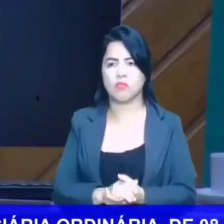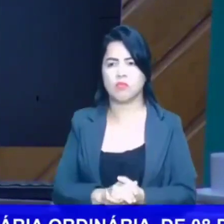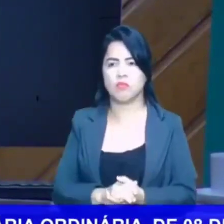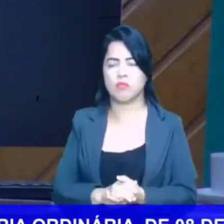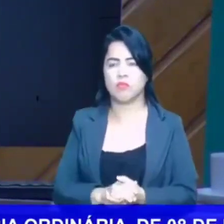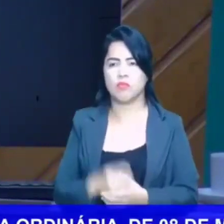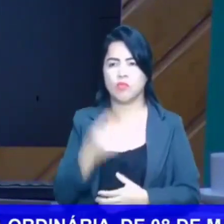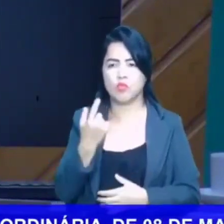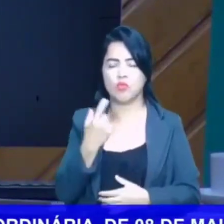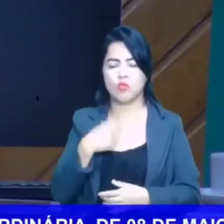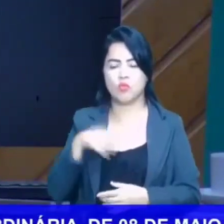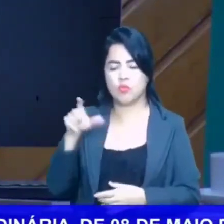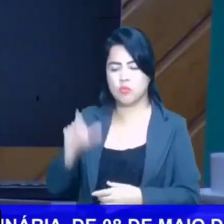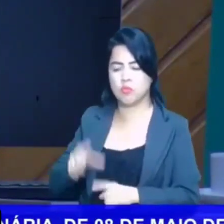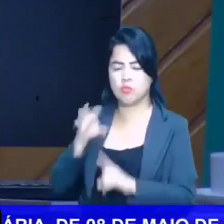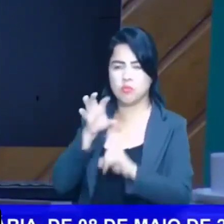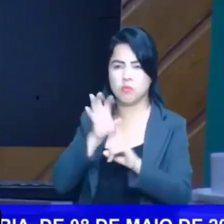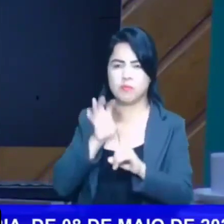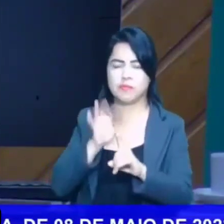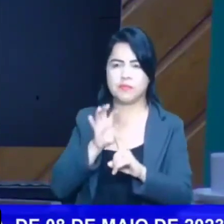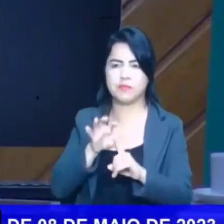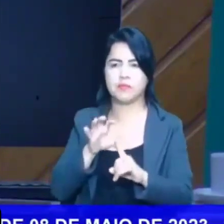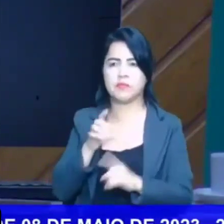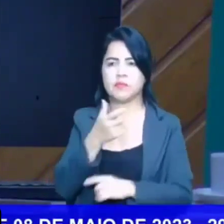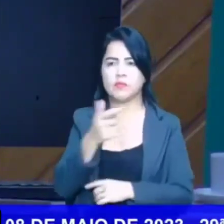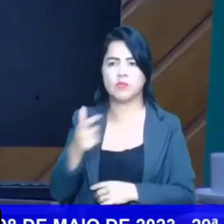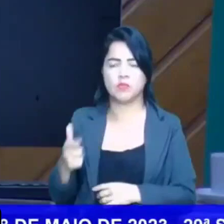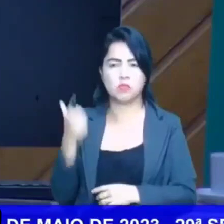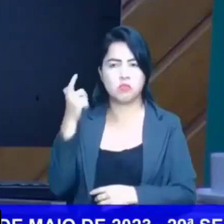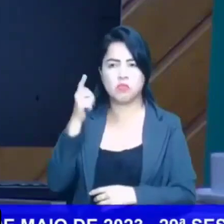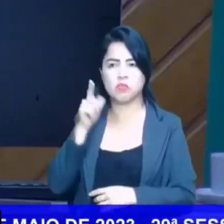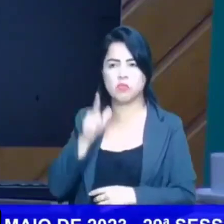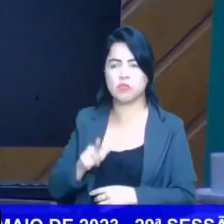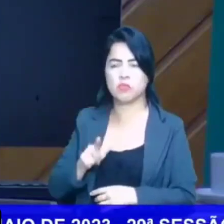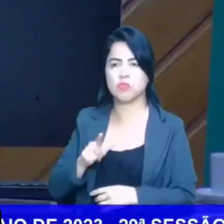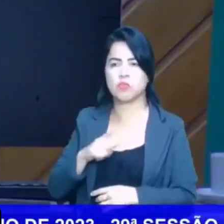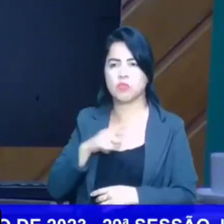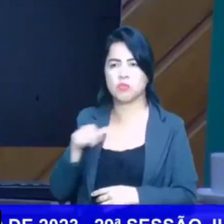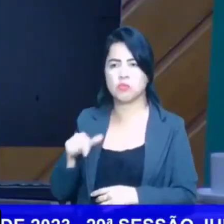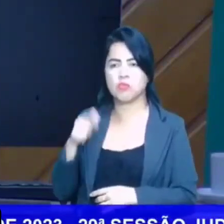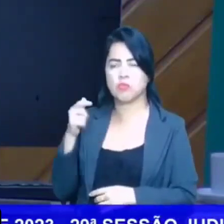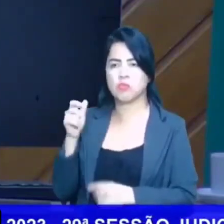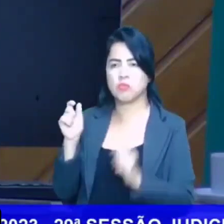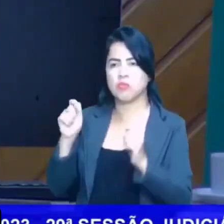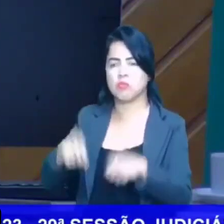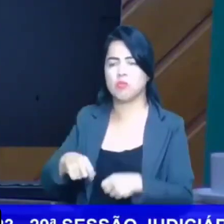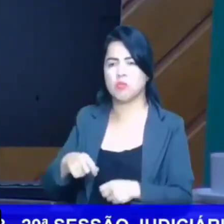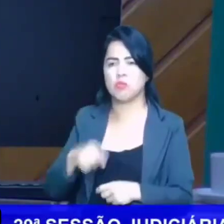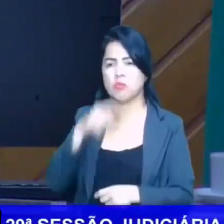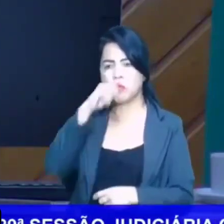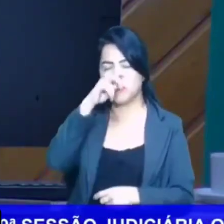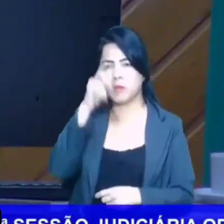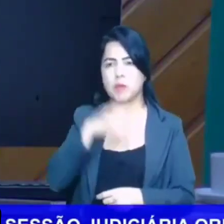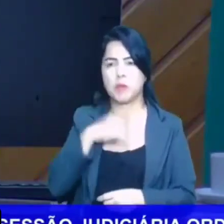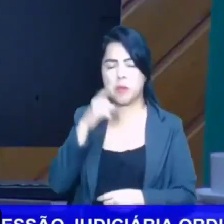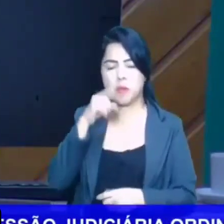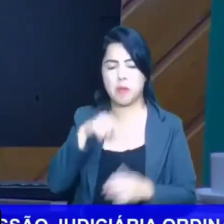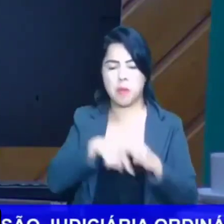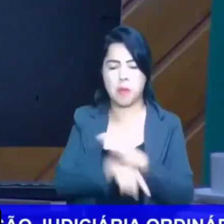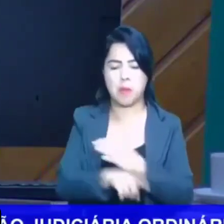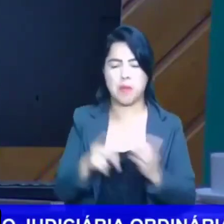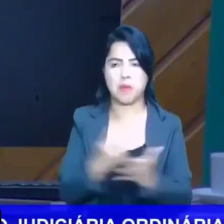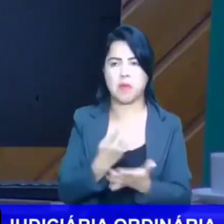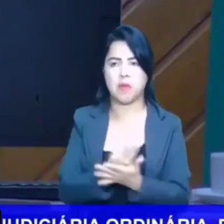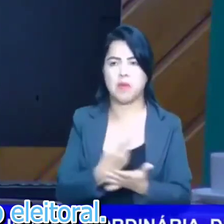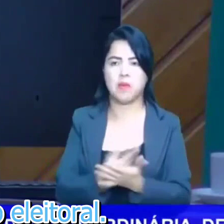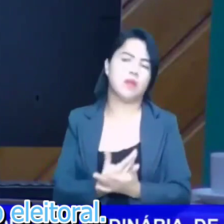um influencer que não consegue, e que a partir dele não é possível extrair gravidade suficiente